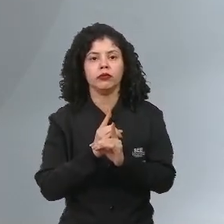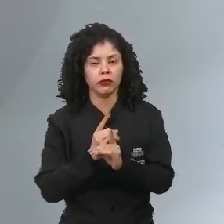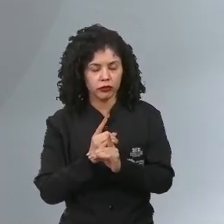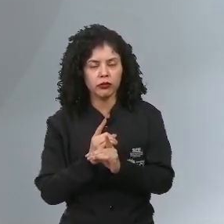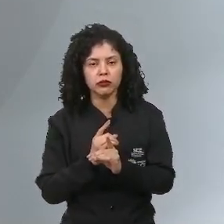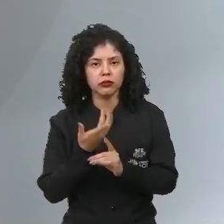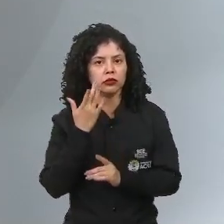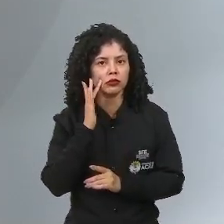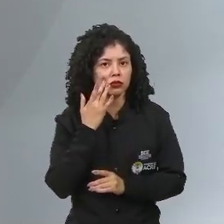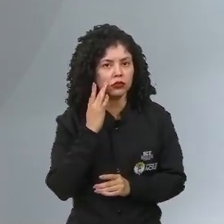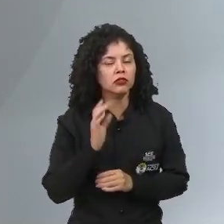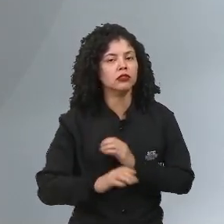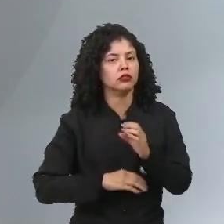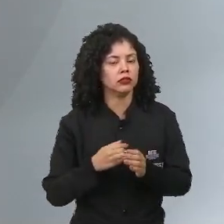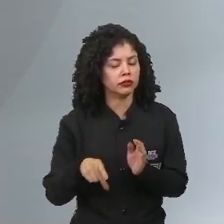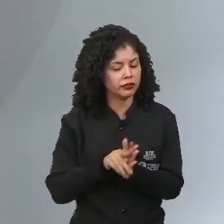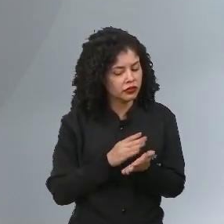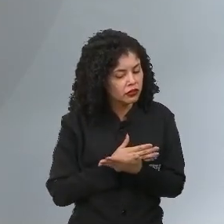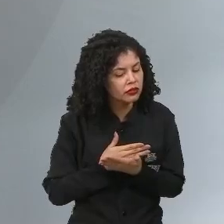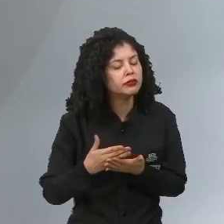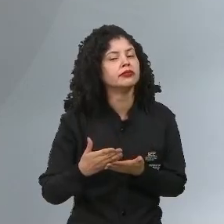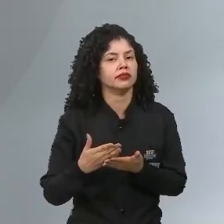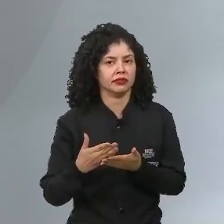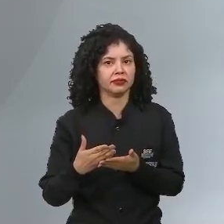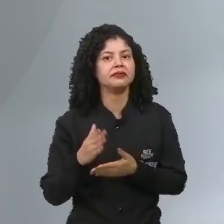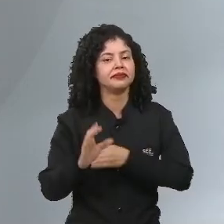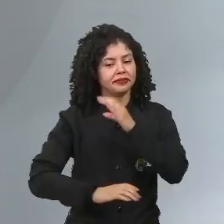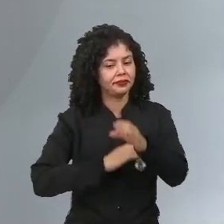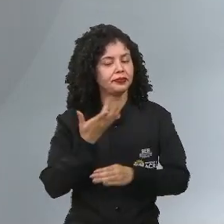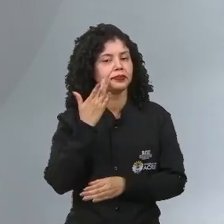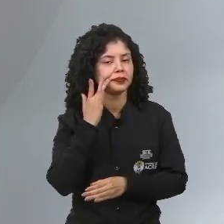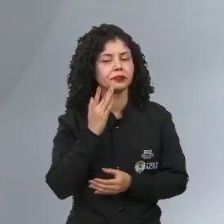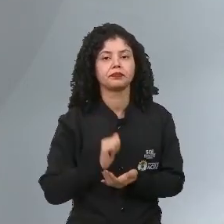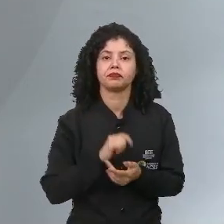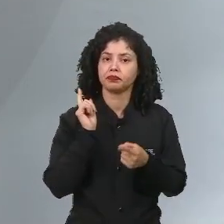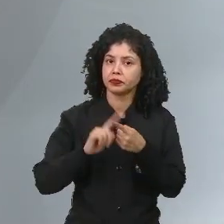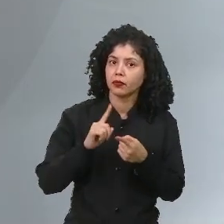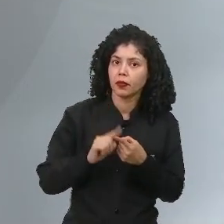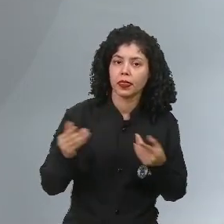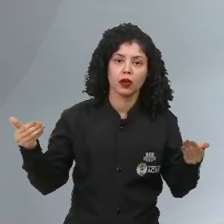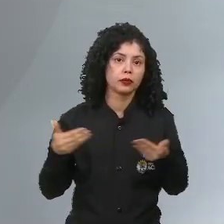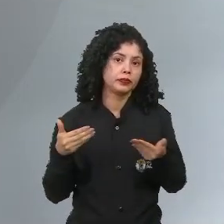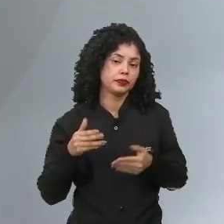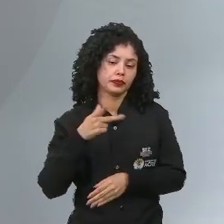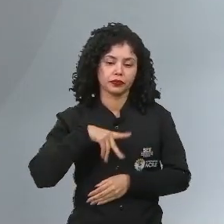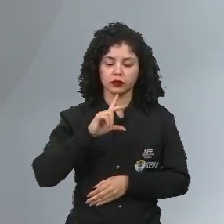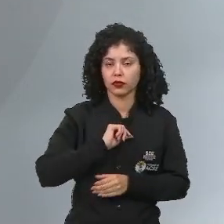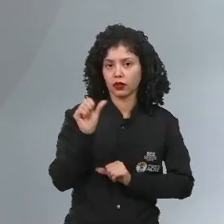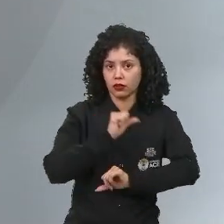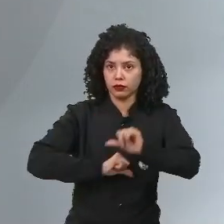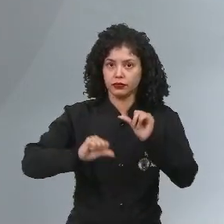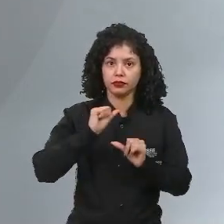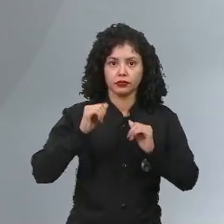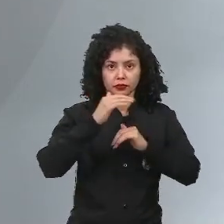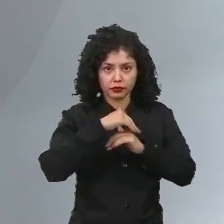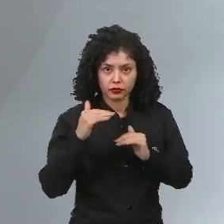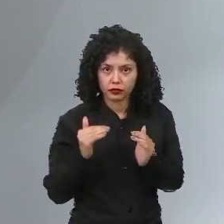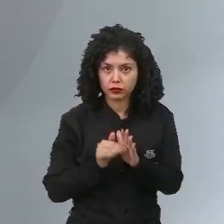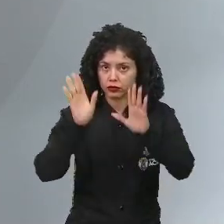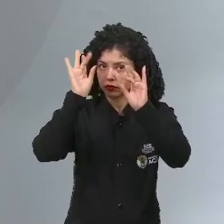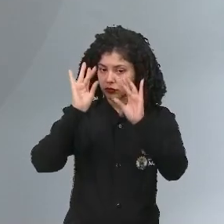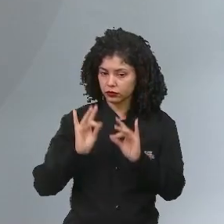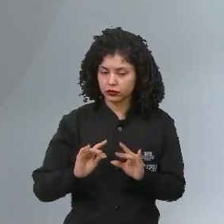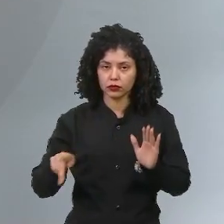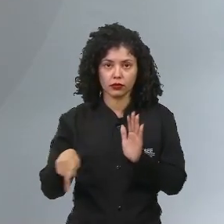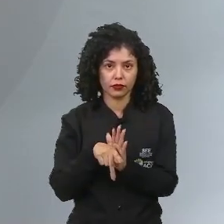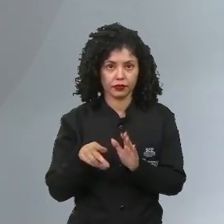ouro. Daí dando início a essa fase que a gente chama de ciclo do ouro. Por quê? Porque agora os portugueses vão mudar toda a dinâmica existente